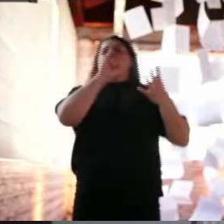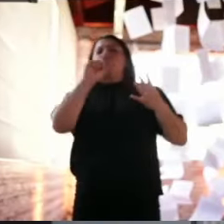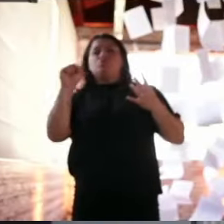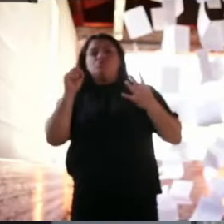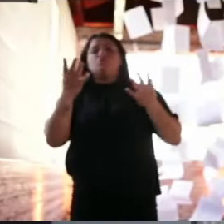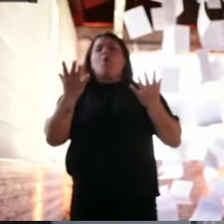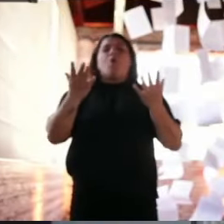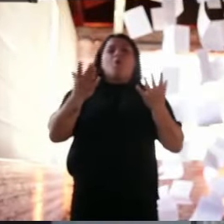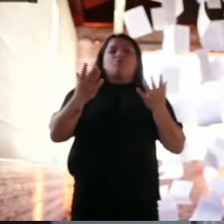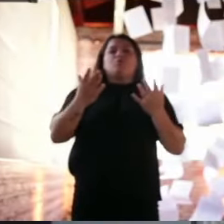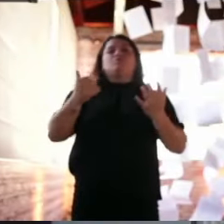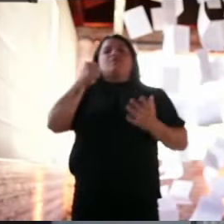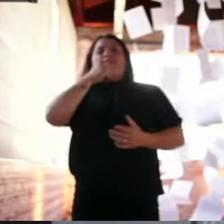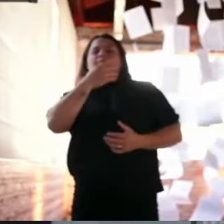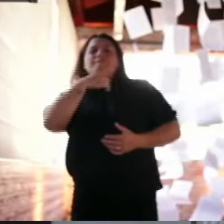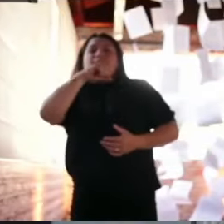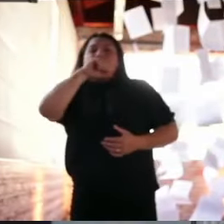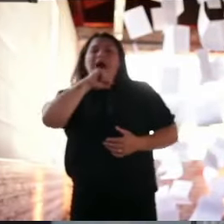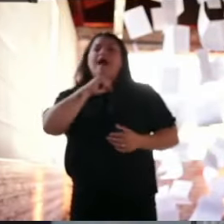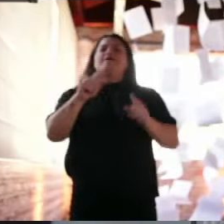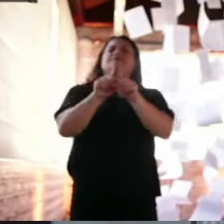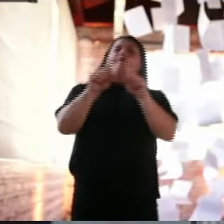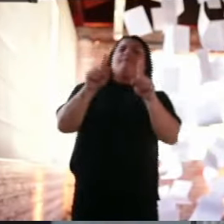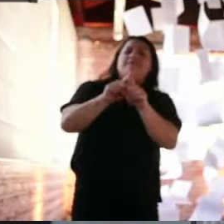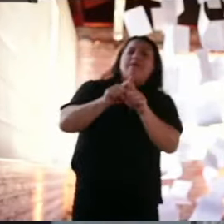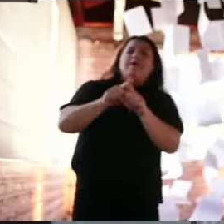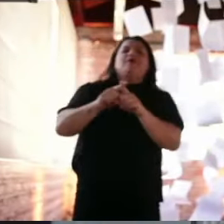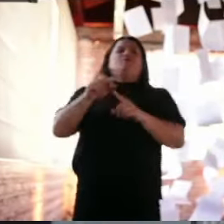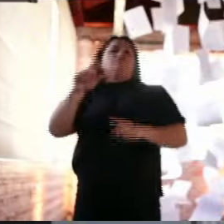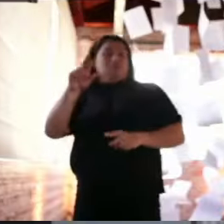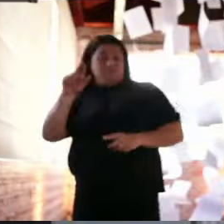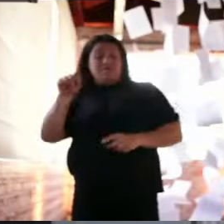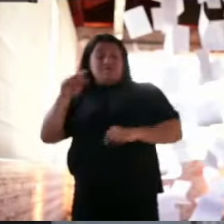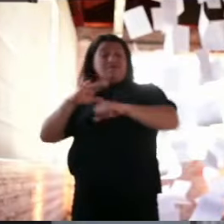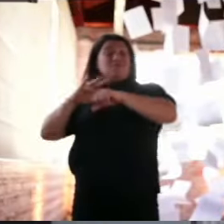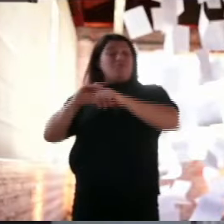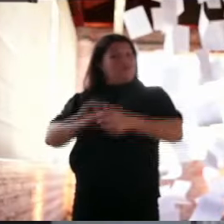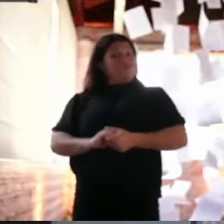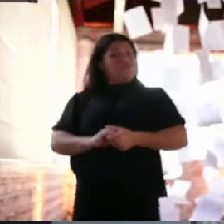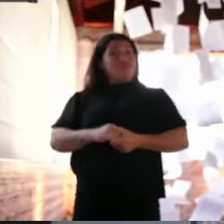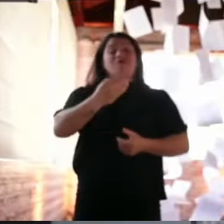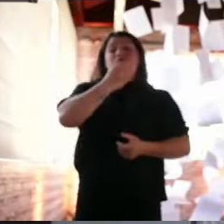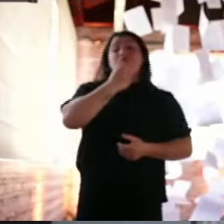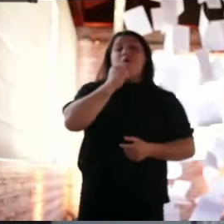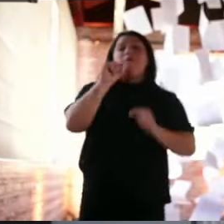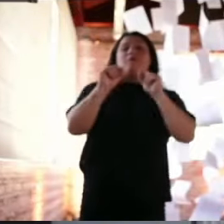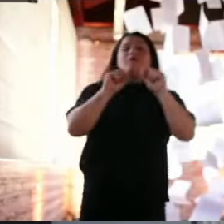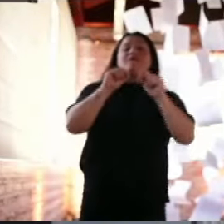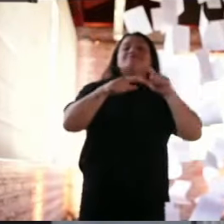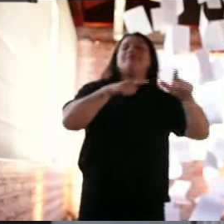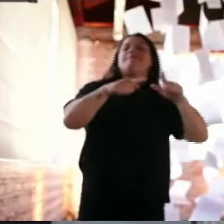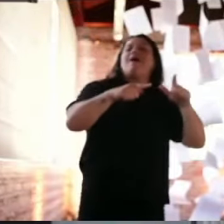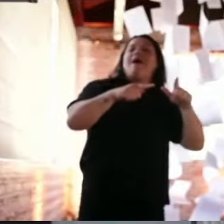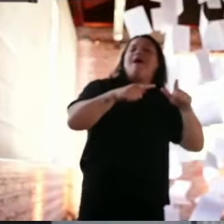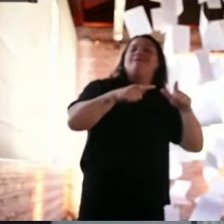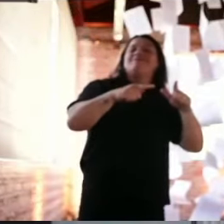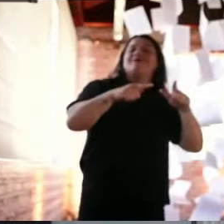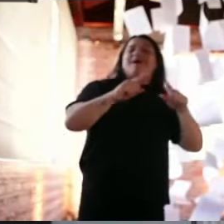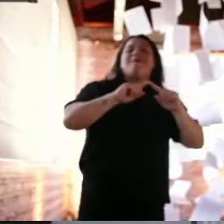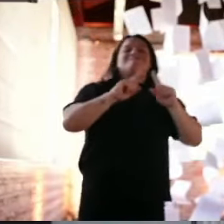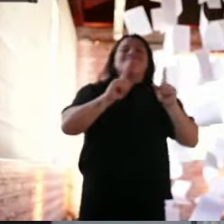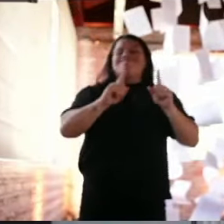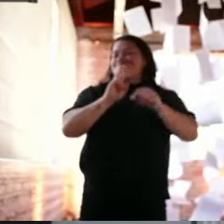dos pais dos irmãos quando adoecem e o homem é um Provedor mas não tem essa economia